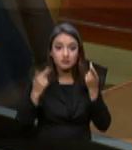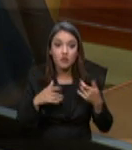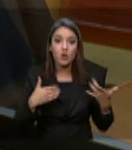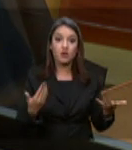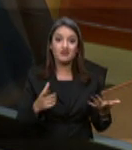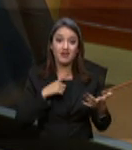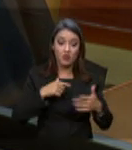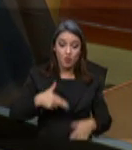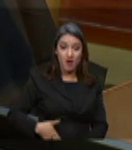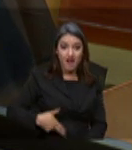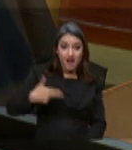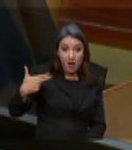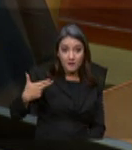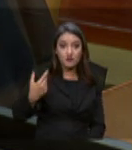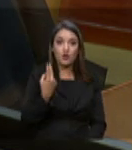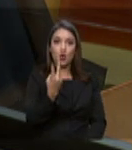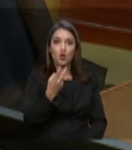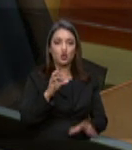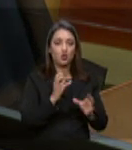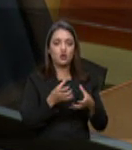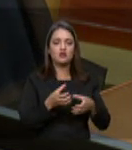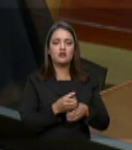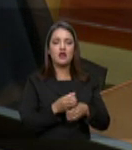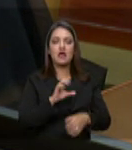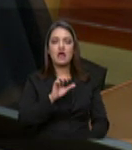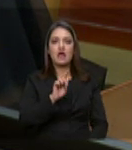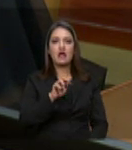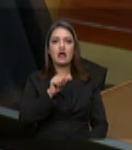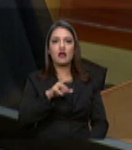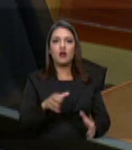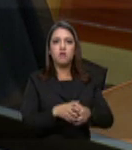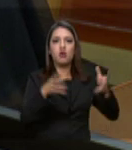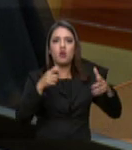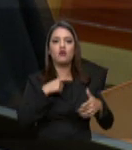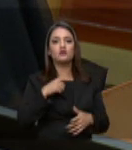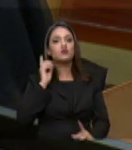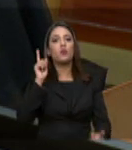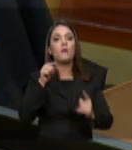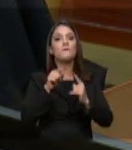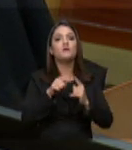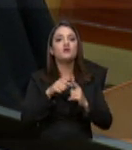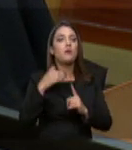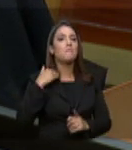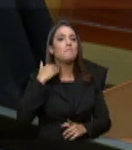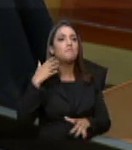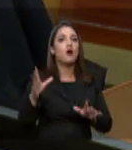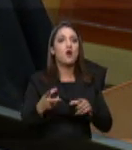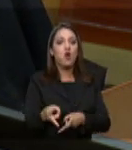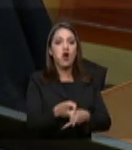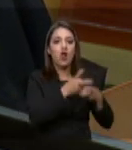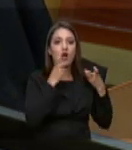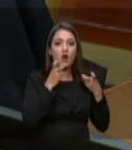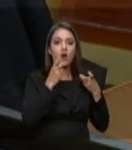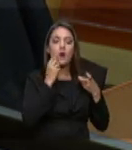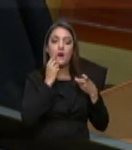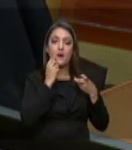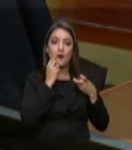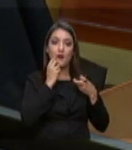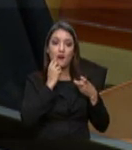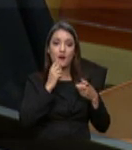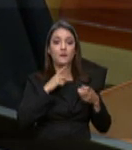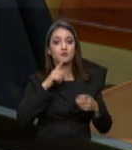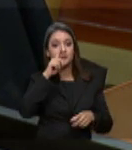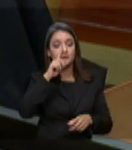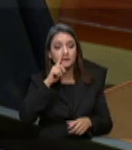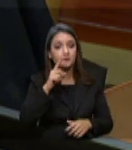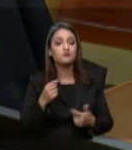de armas de fogo e de duas granadas de mão para entender a roubar agência bancária inexistência de motivação política bem como de lesão real